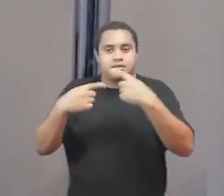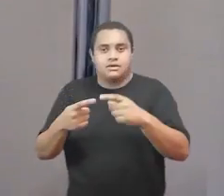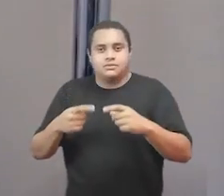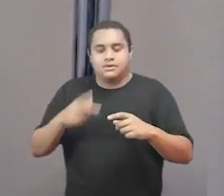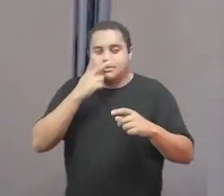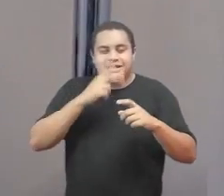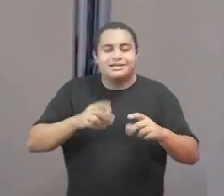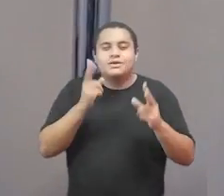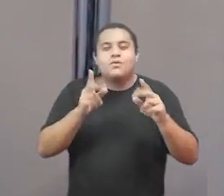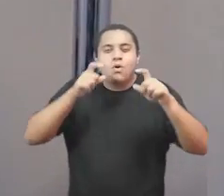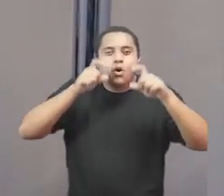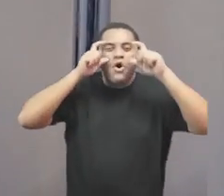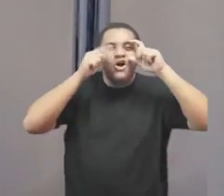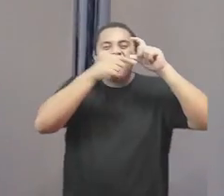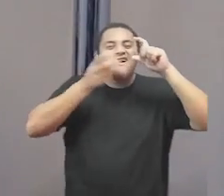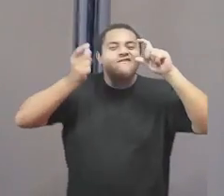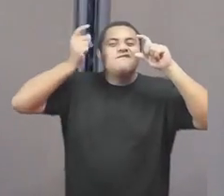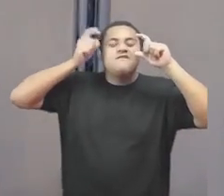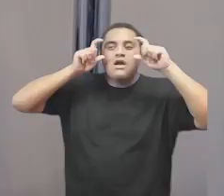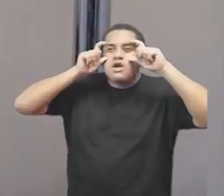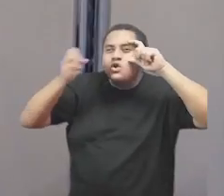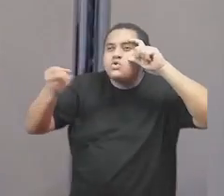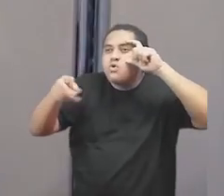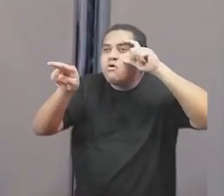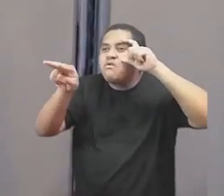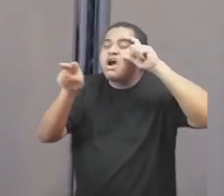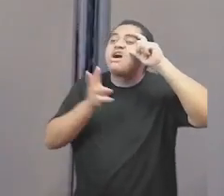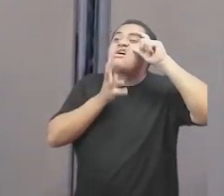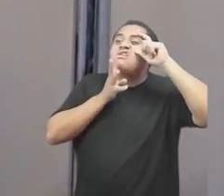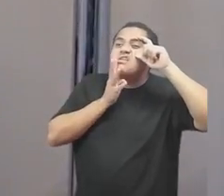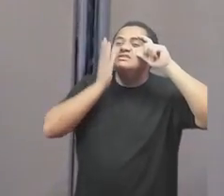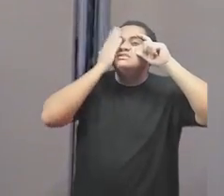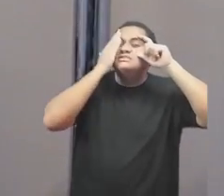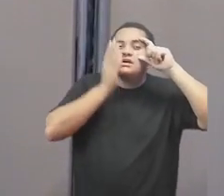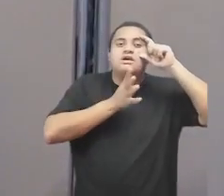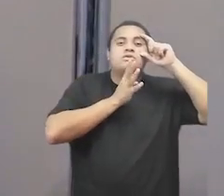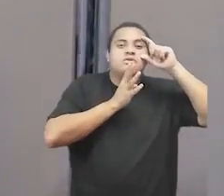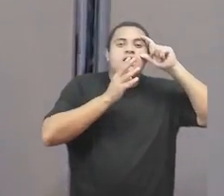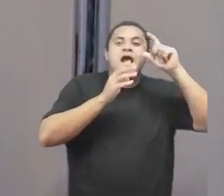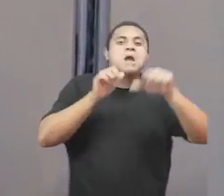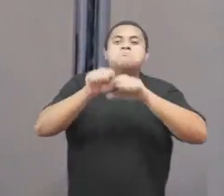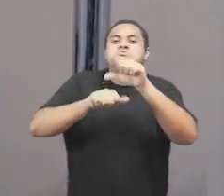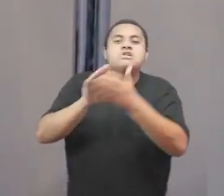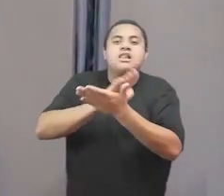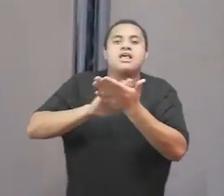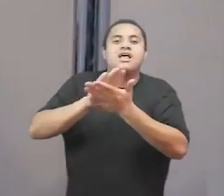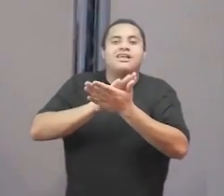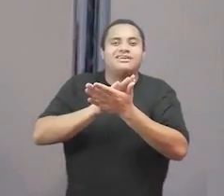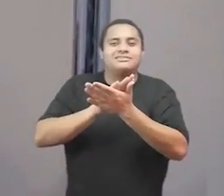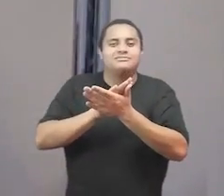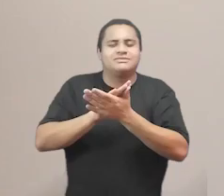ver o novo através dos óculos do velho e o transforma no que sempre vimos e tudo continua do jeito como sempre